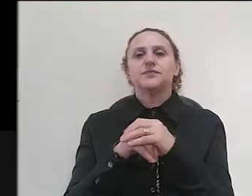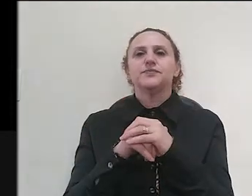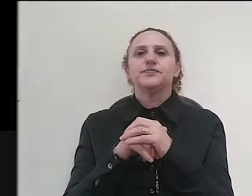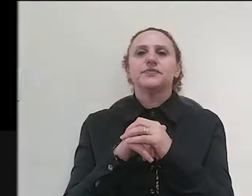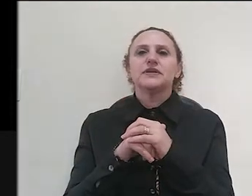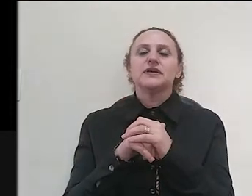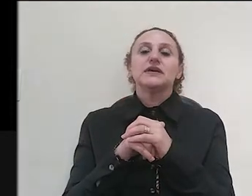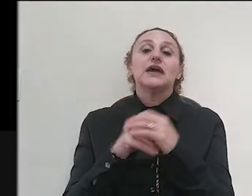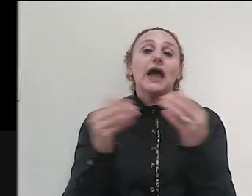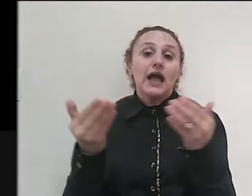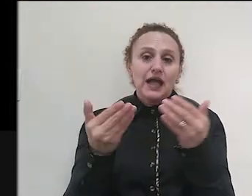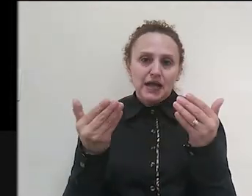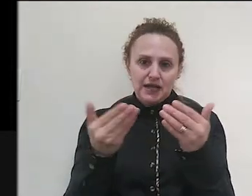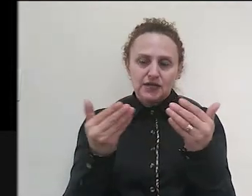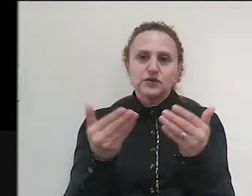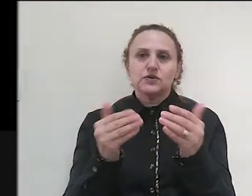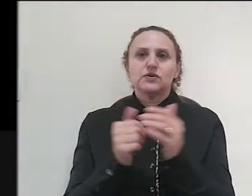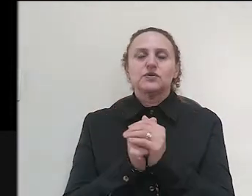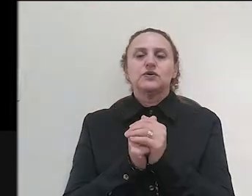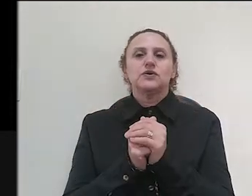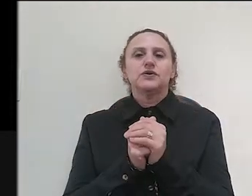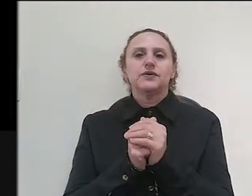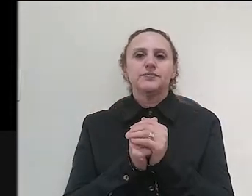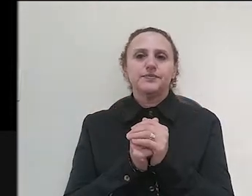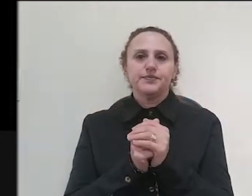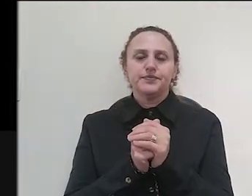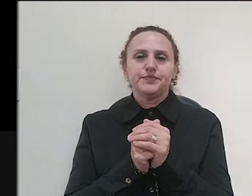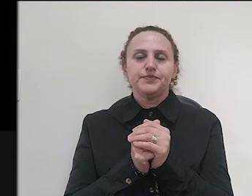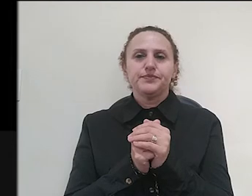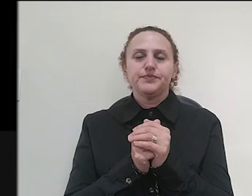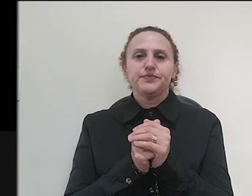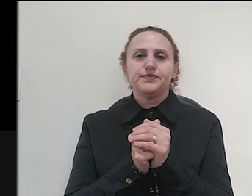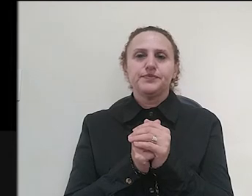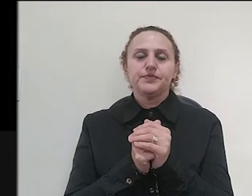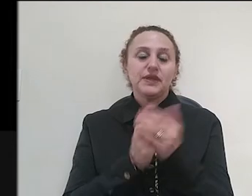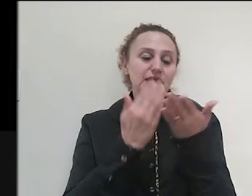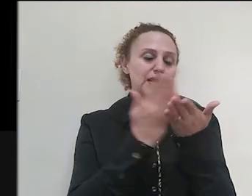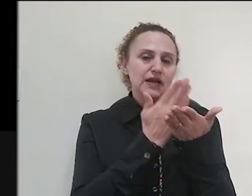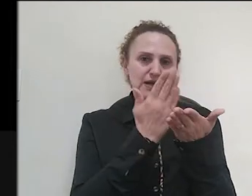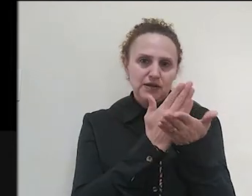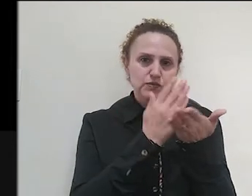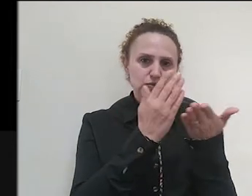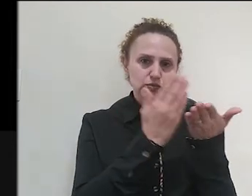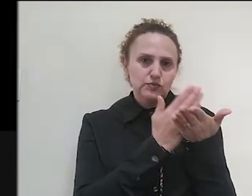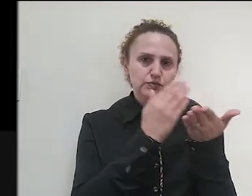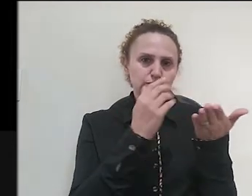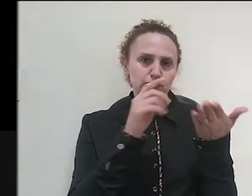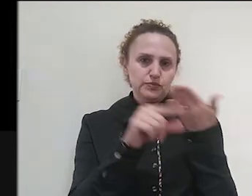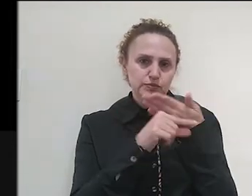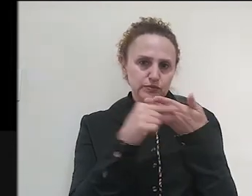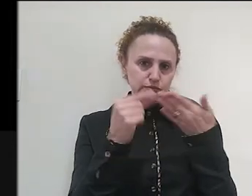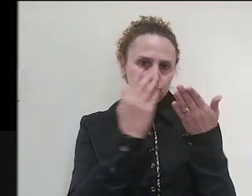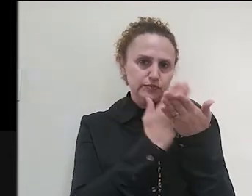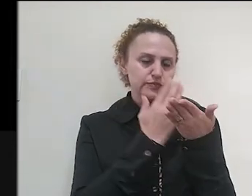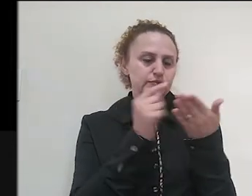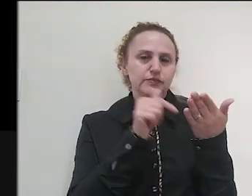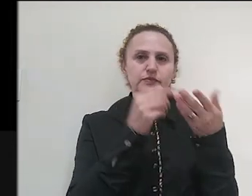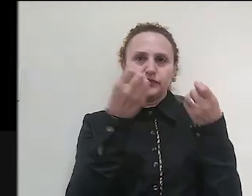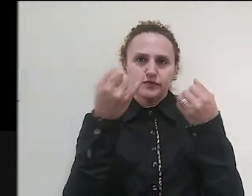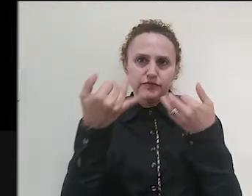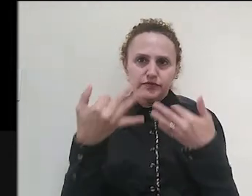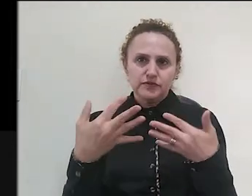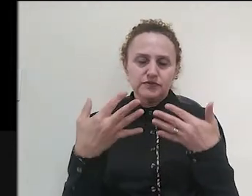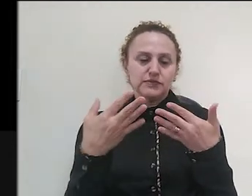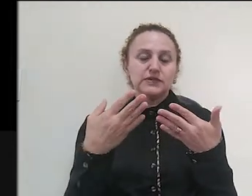As peculiaridades do estilo barroco vinculam-se à ideologia da contra-reforma e do Concílio de Trento. O Renascimento foi uma reação contra